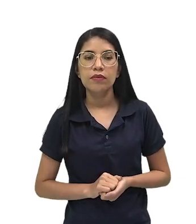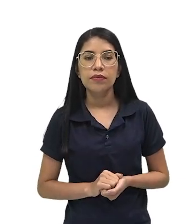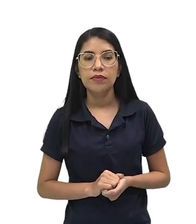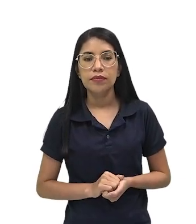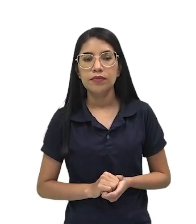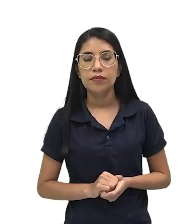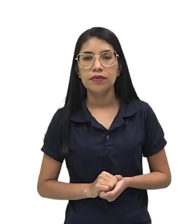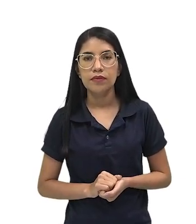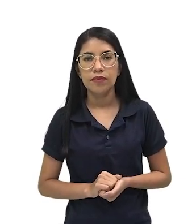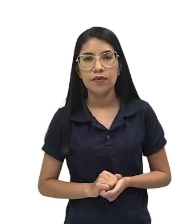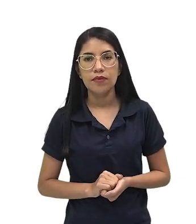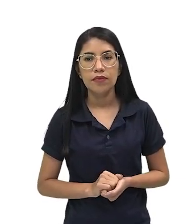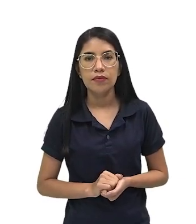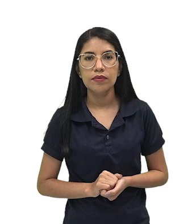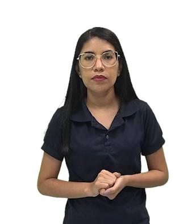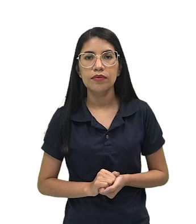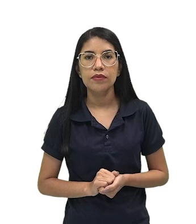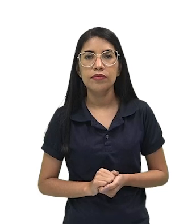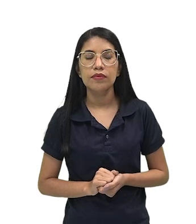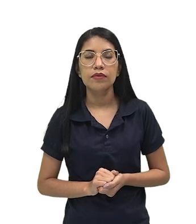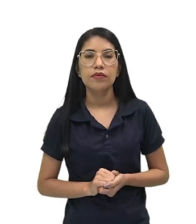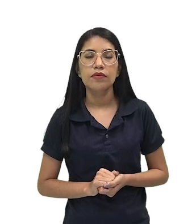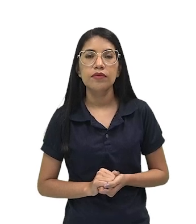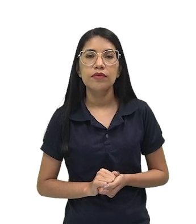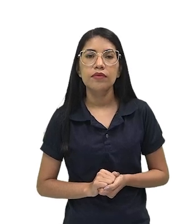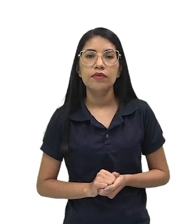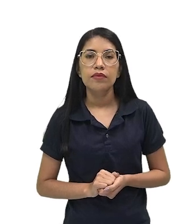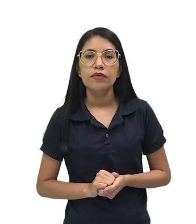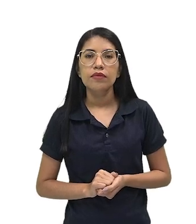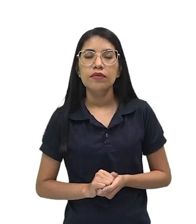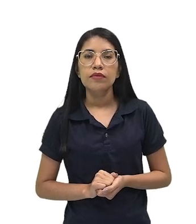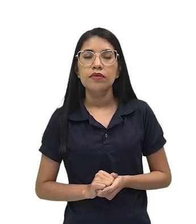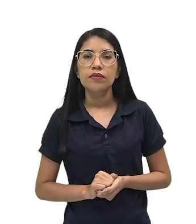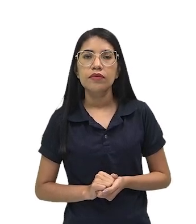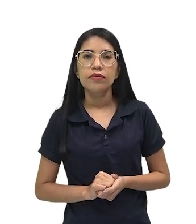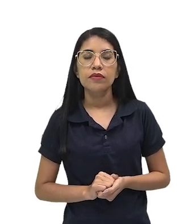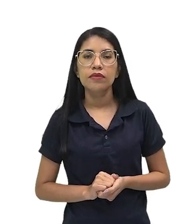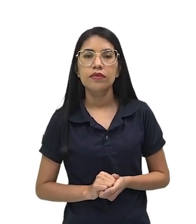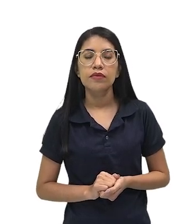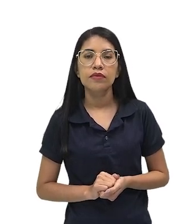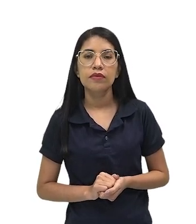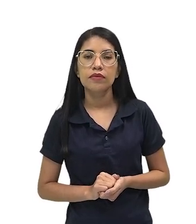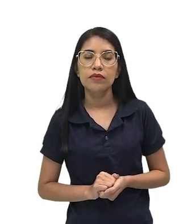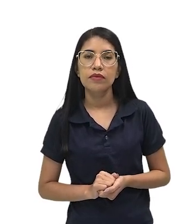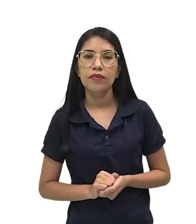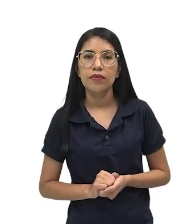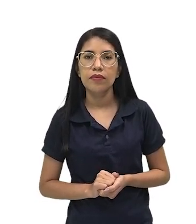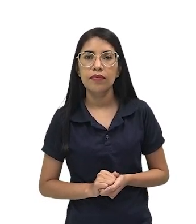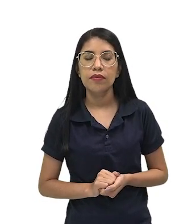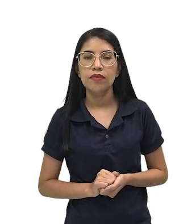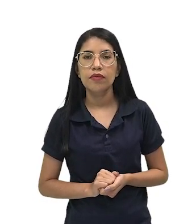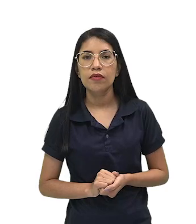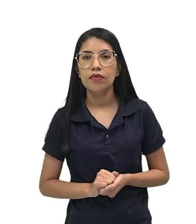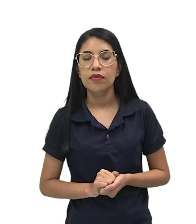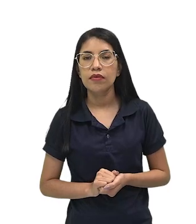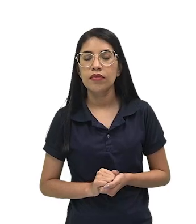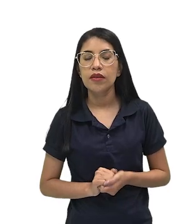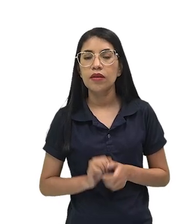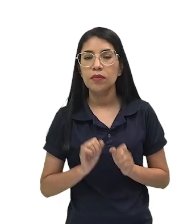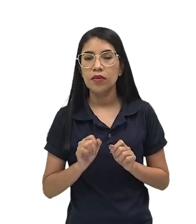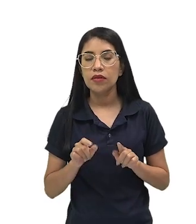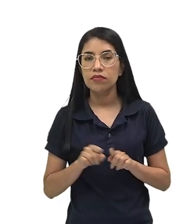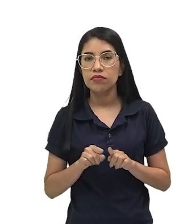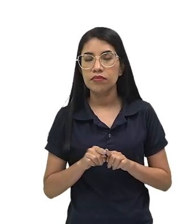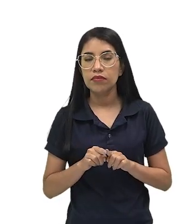10. Beleza? 10, ó. Então, vamos lá. Isso aqui, como é uma igualdade, é a